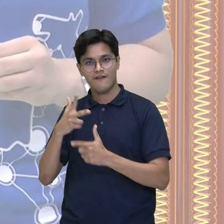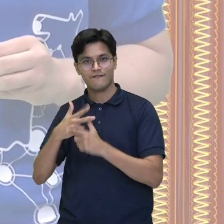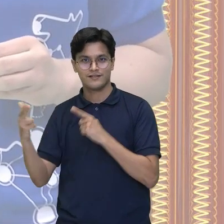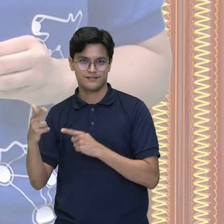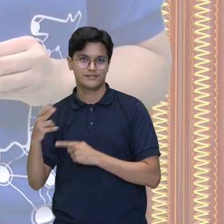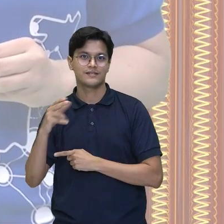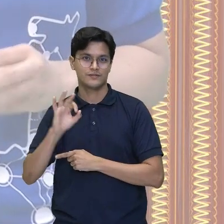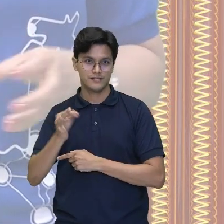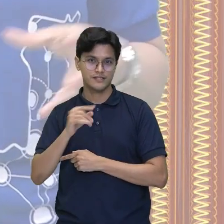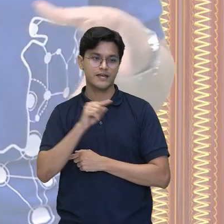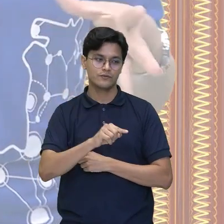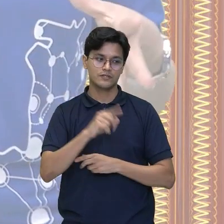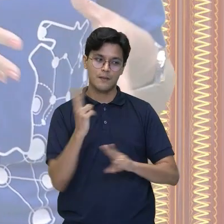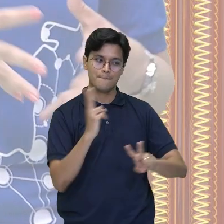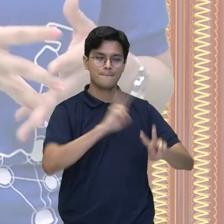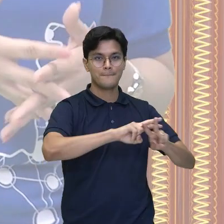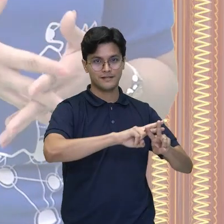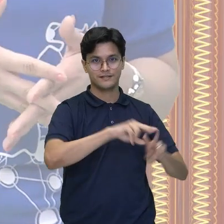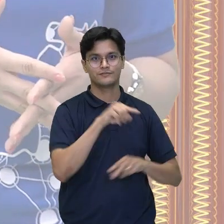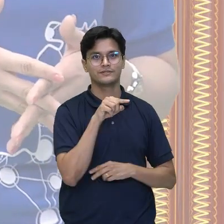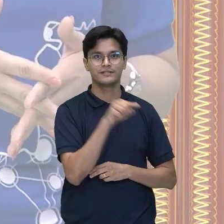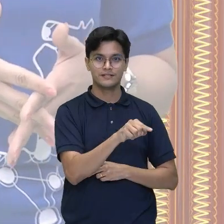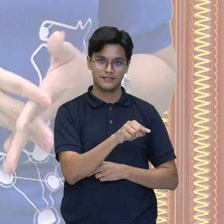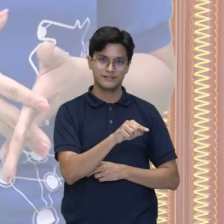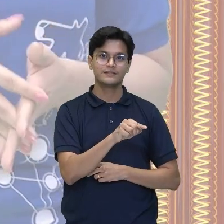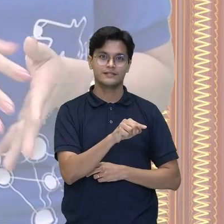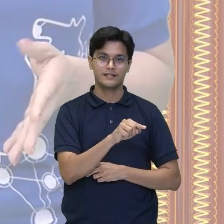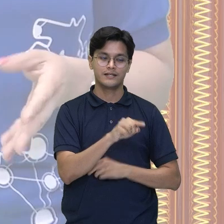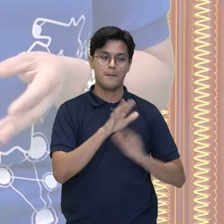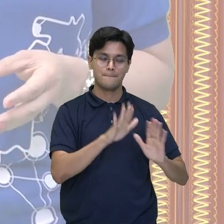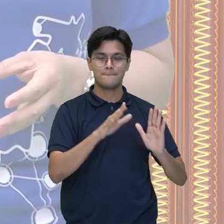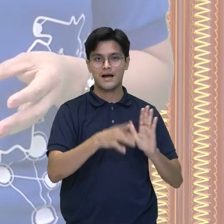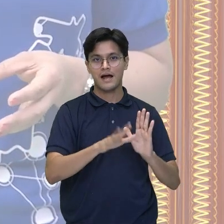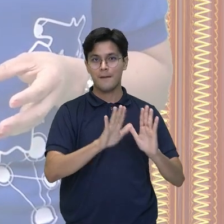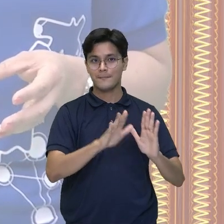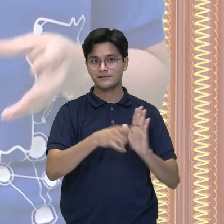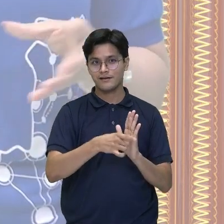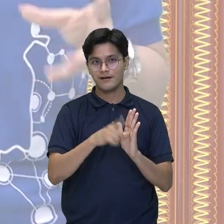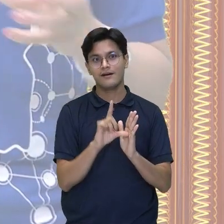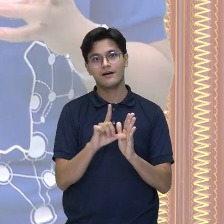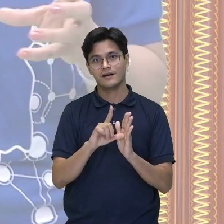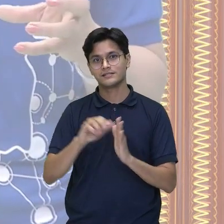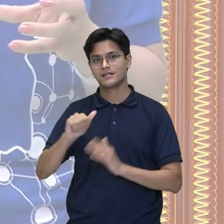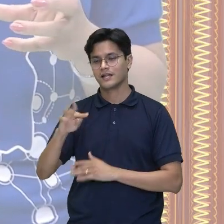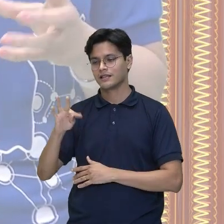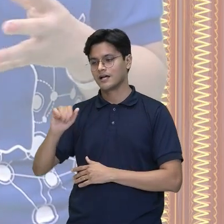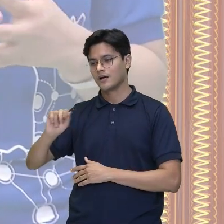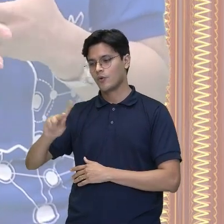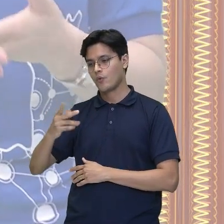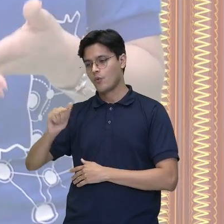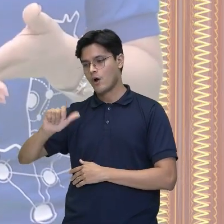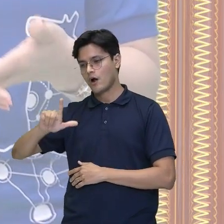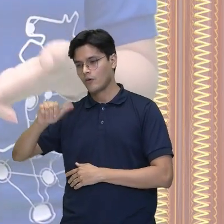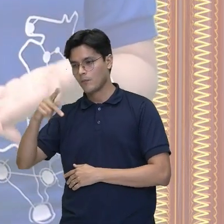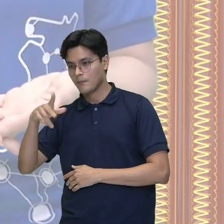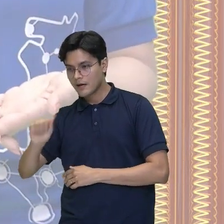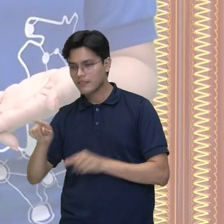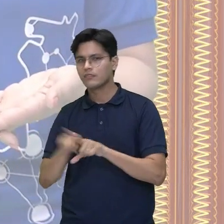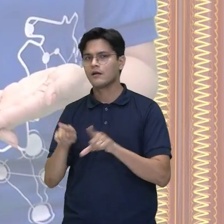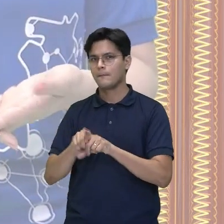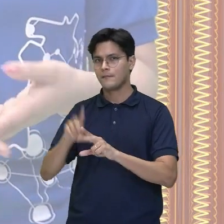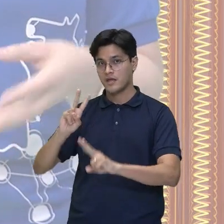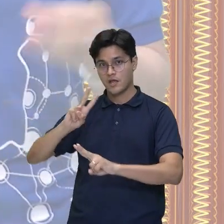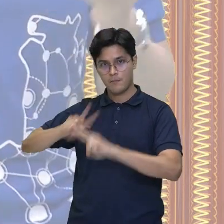prisioneiro do irmão Atahualpa, ele foi preso por Huáscar, né, houve essa